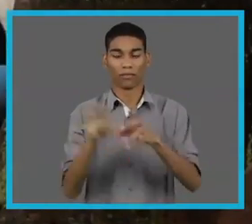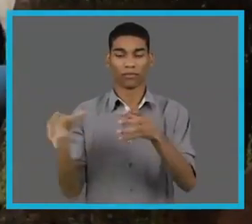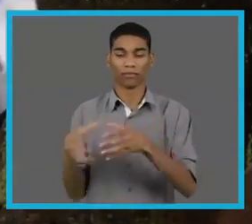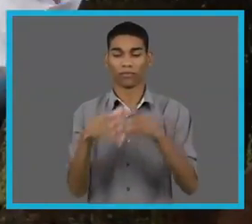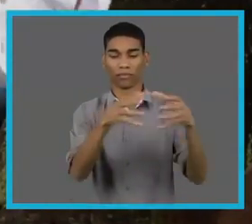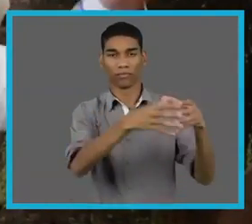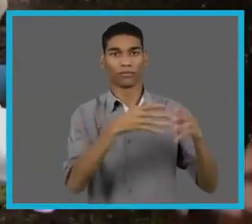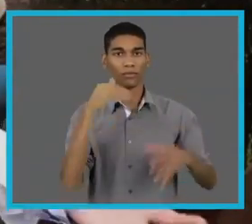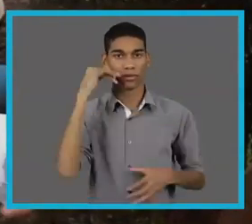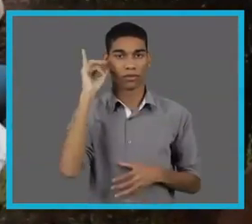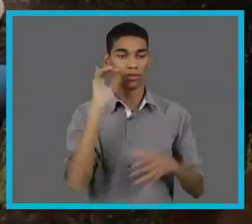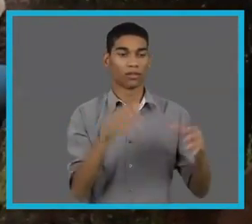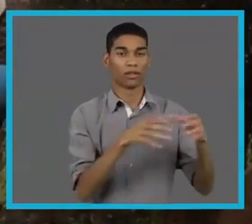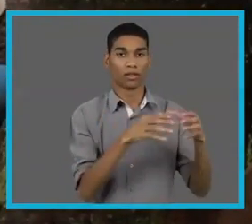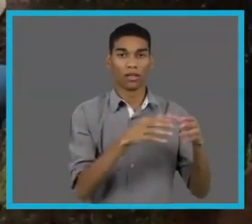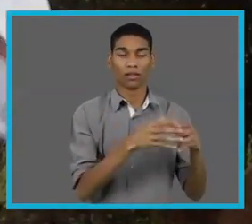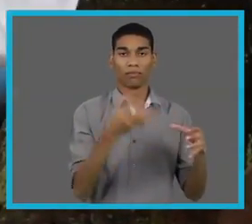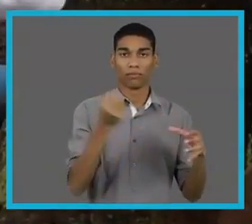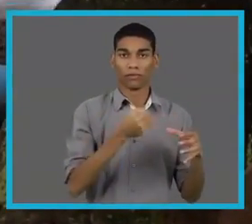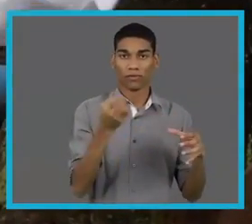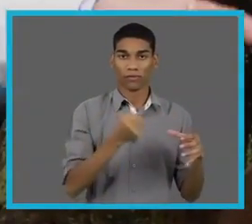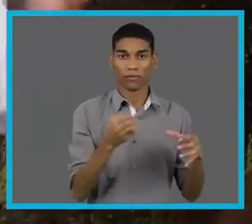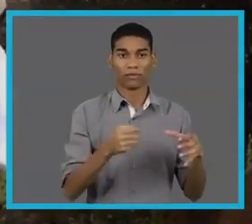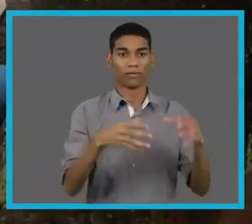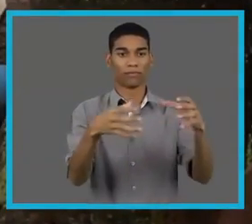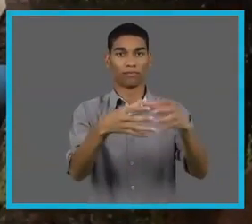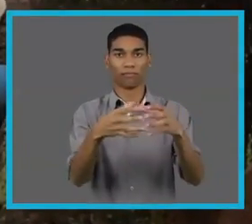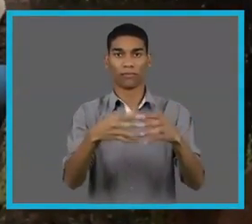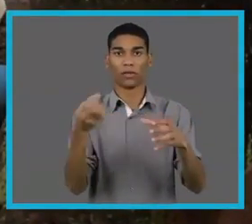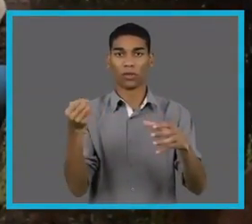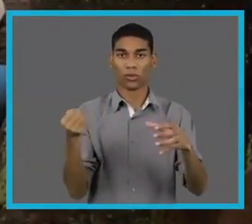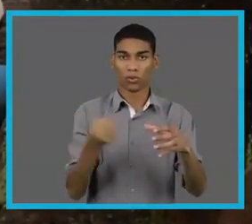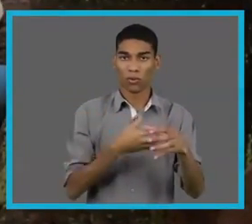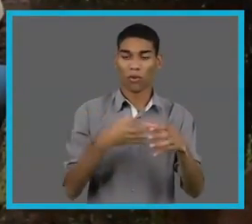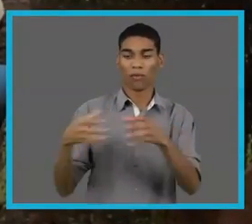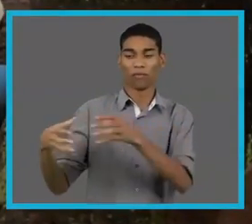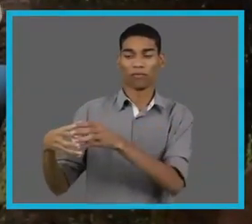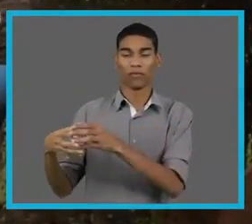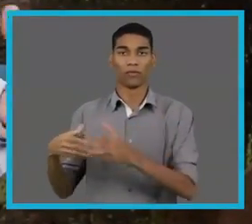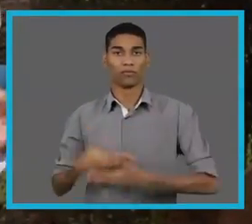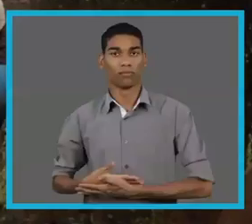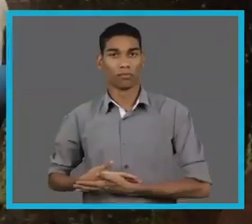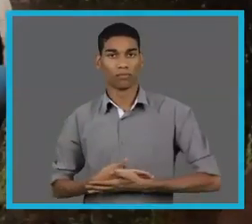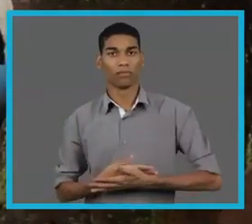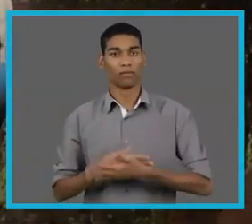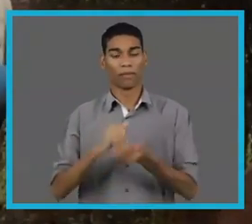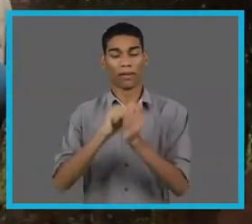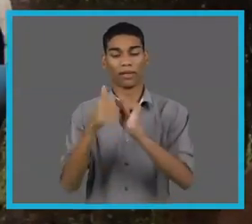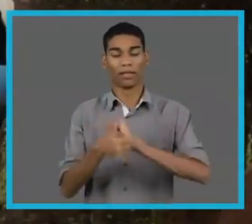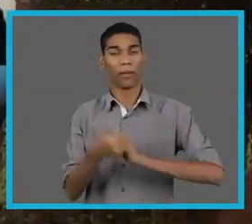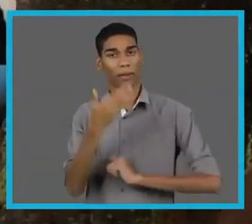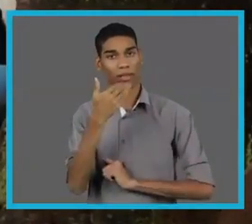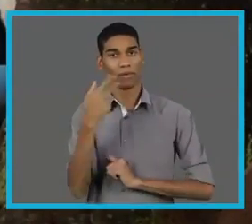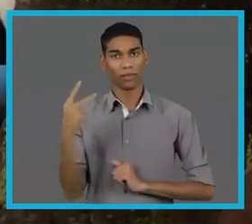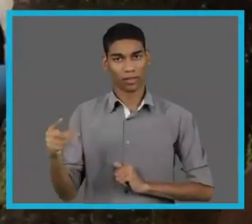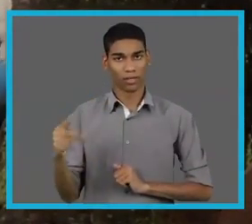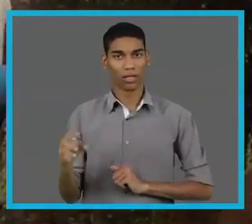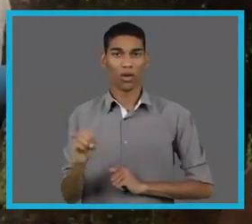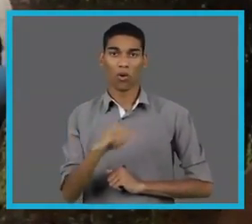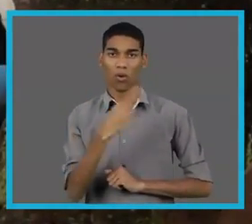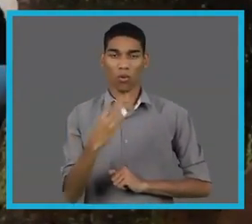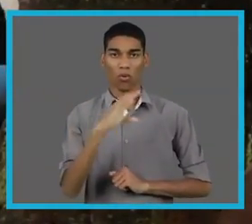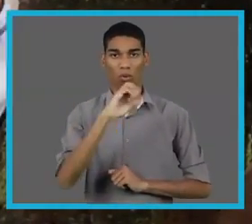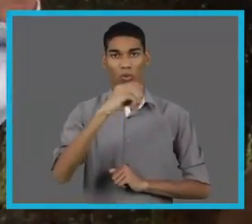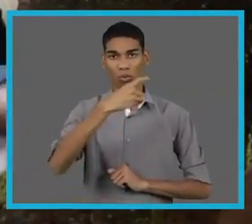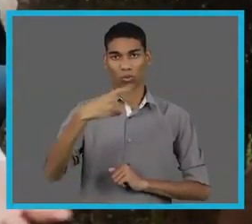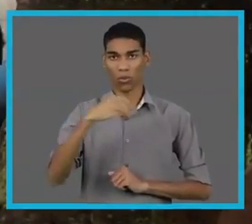as vacas em lactação, as novilhas, as novinhas, faz adequação da alimentação ou